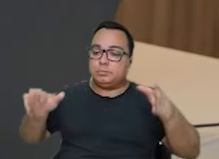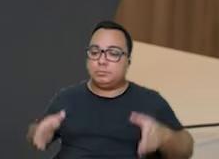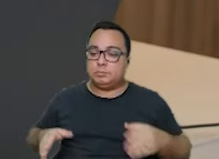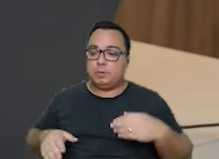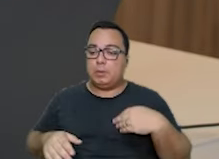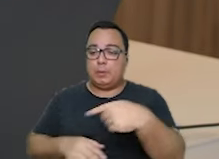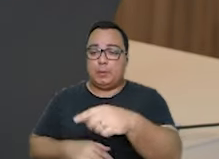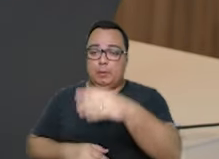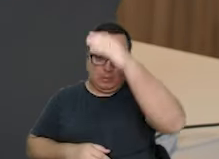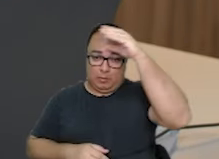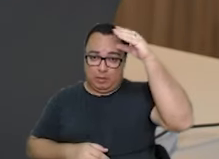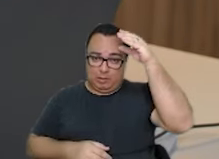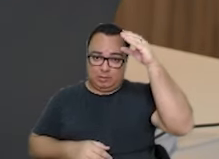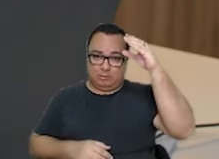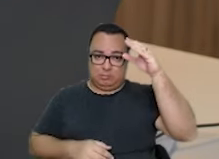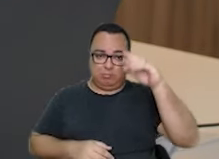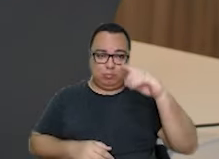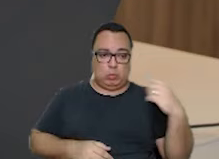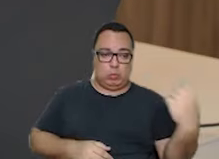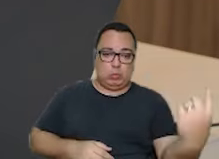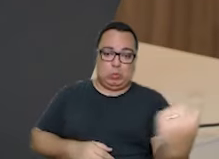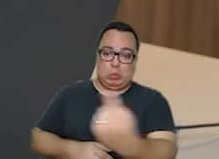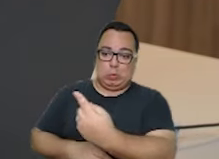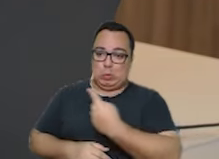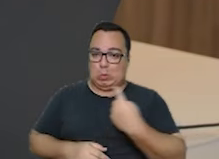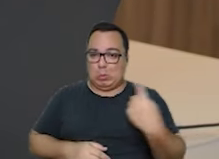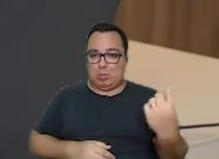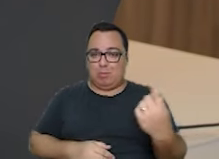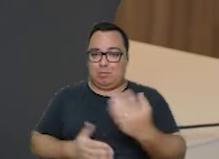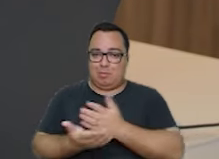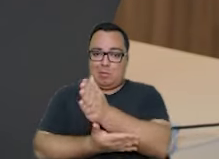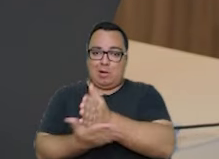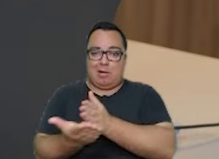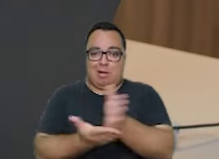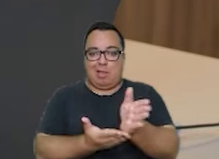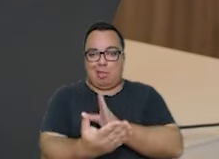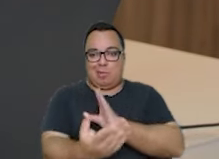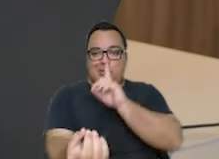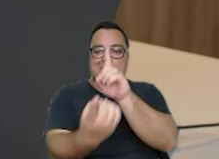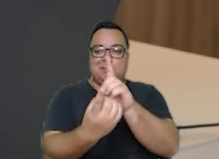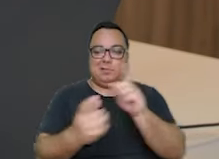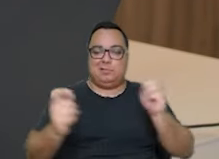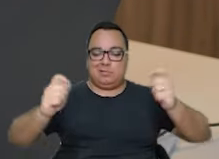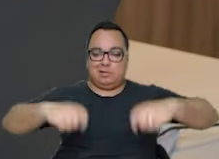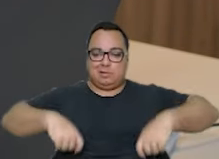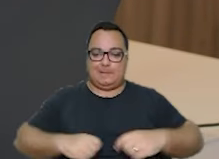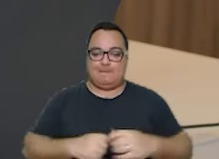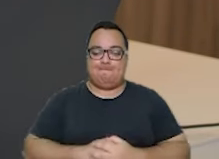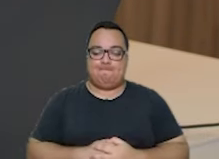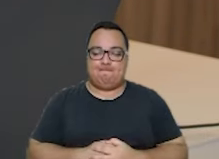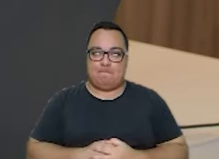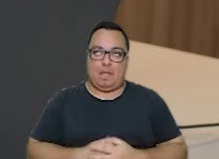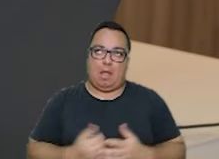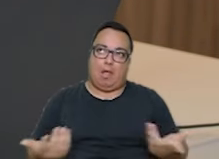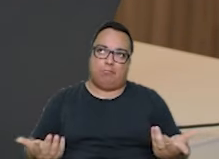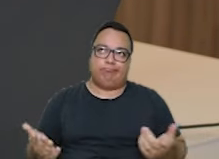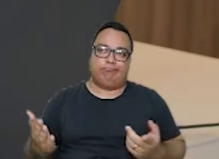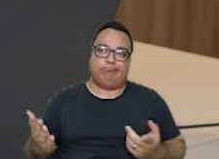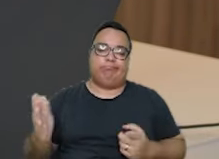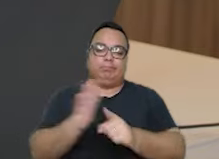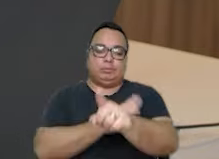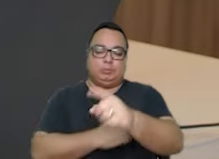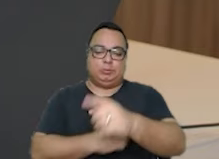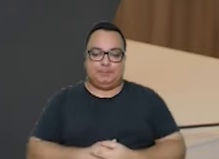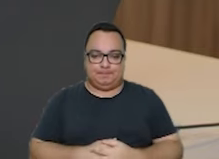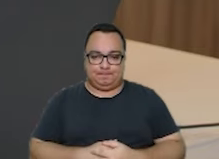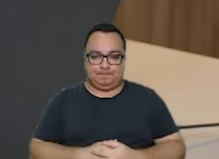cliente circulando por vários canais de atendimento que você oferece E aí vem aquela pergunta né é necessário estar